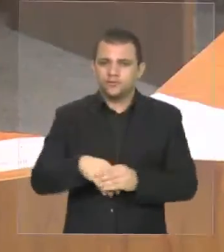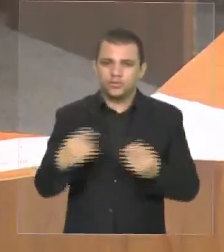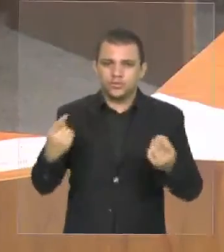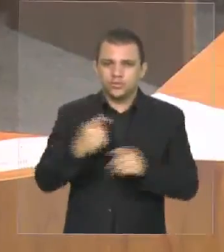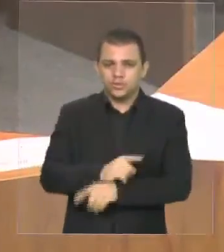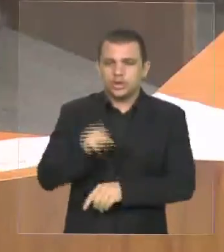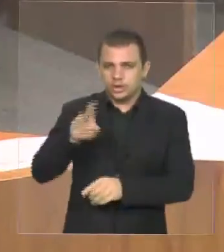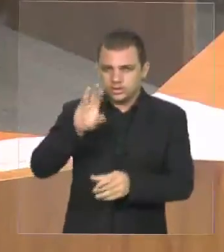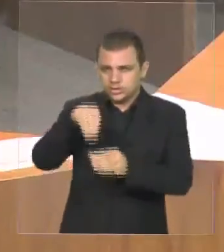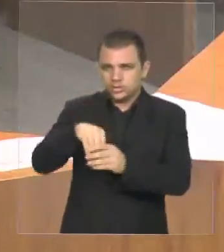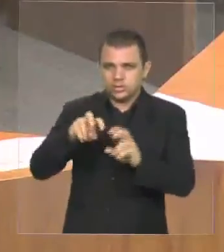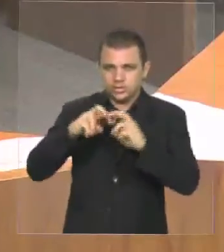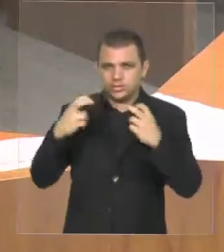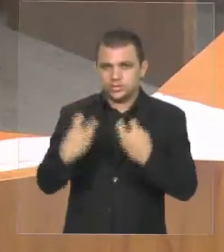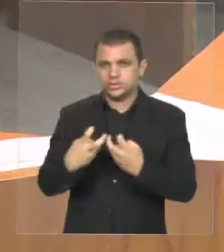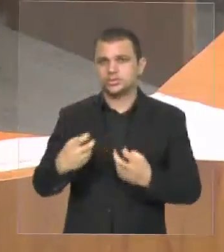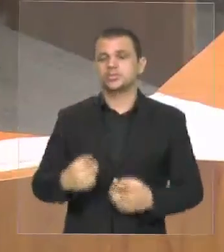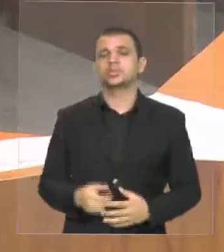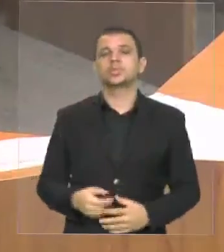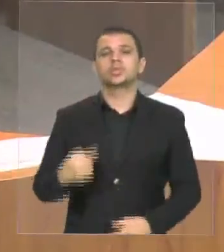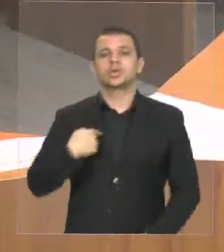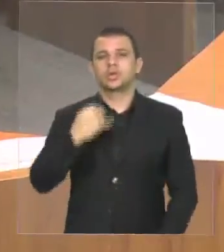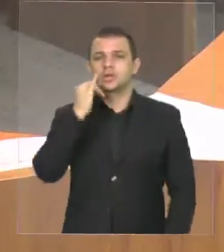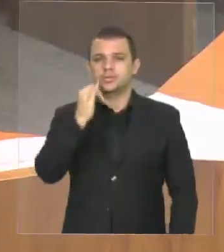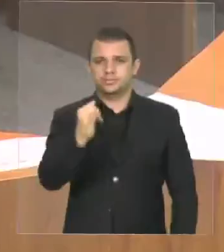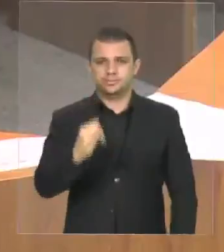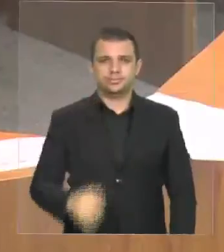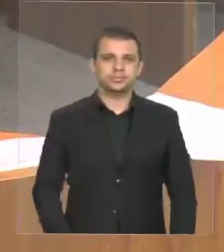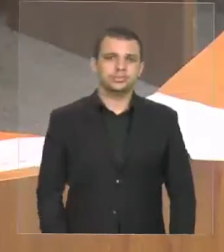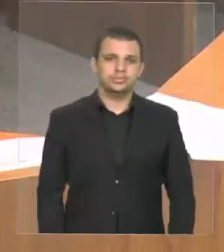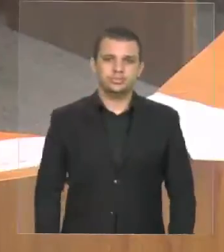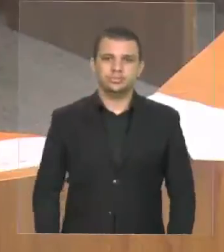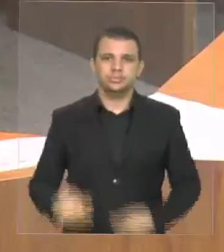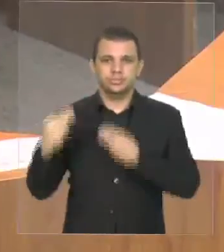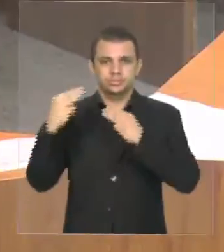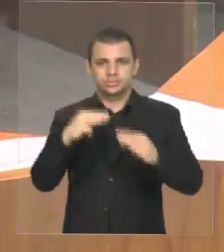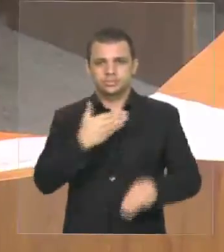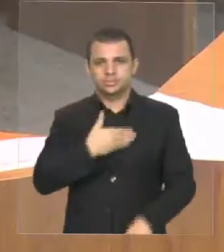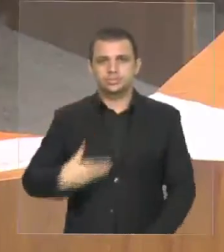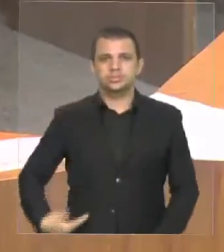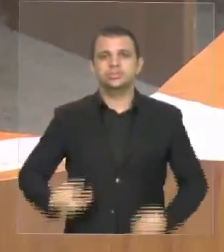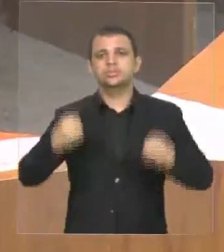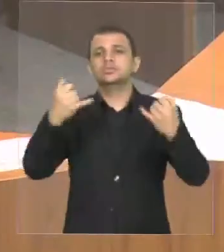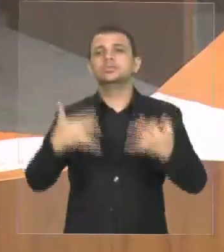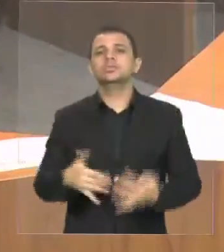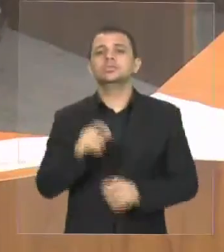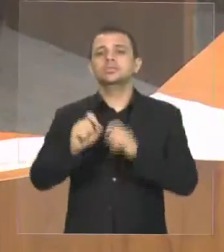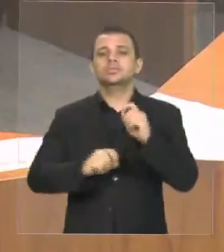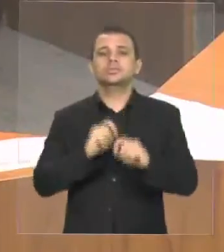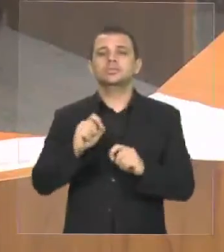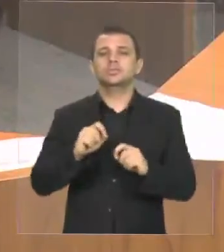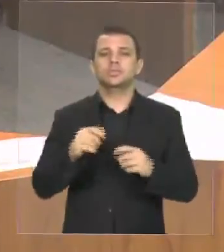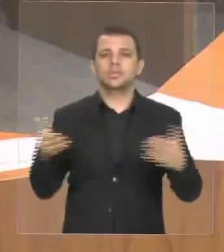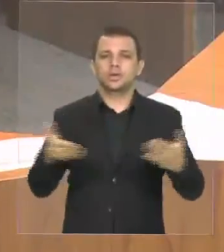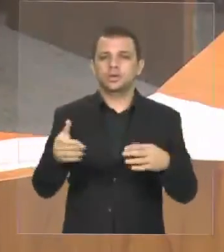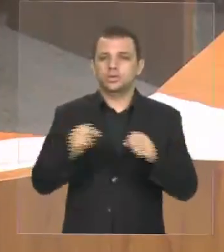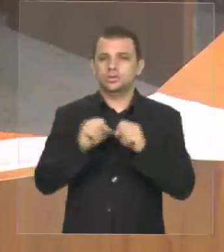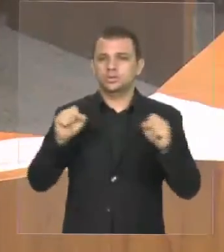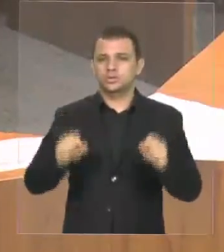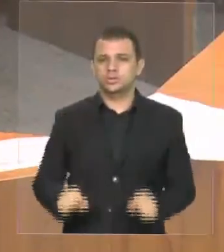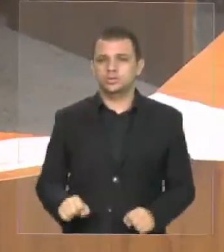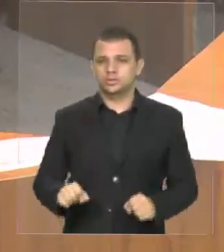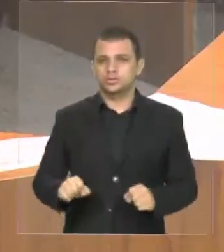Constituição e Justiça. Eu quero aqui dizer, a mensagem do governador fala em tornar o sistema tributário